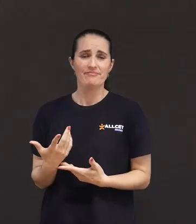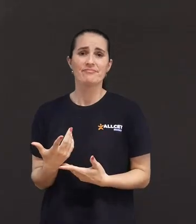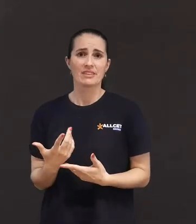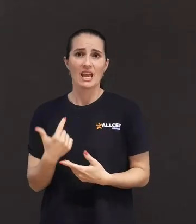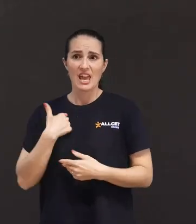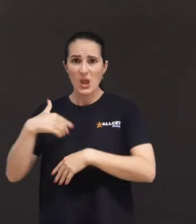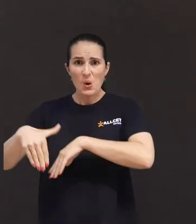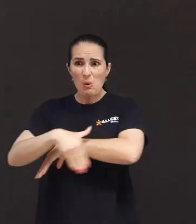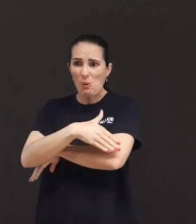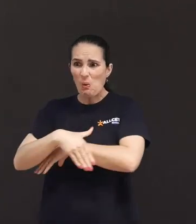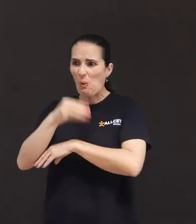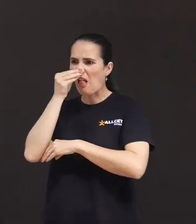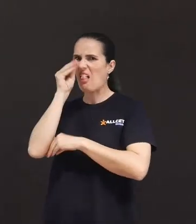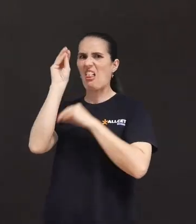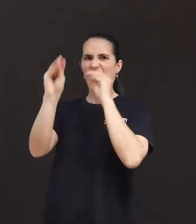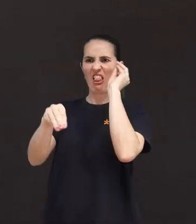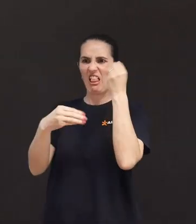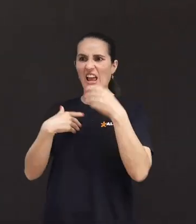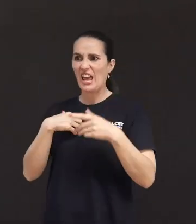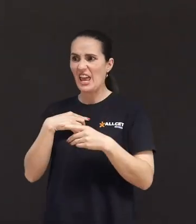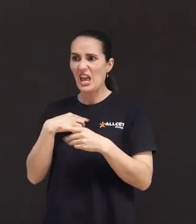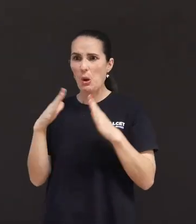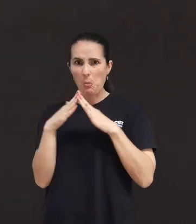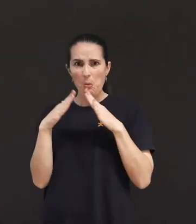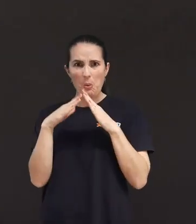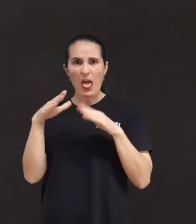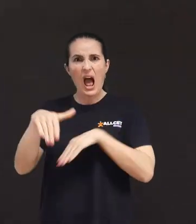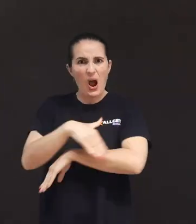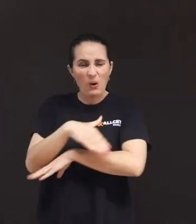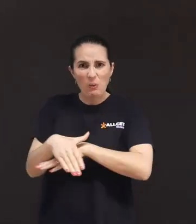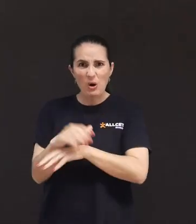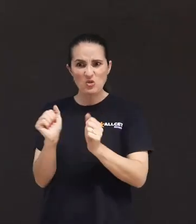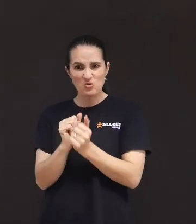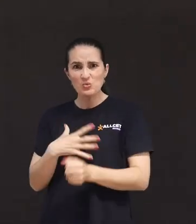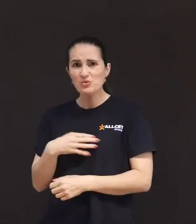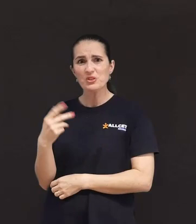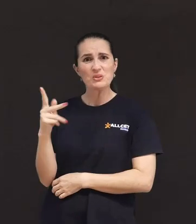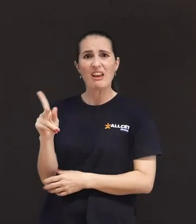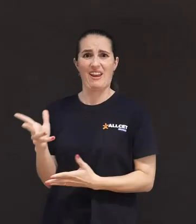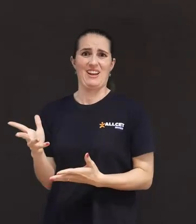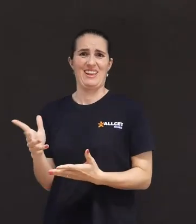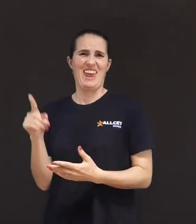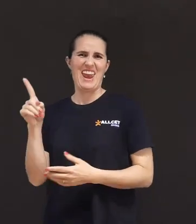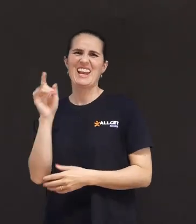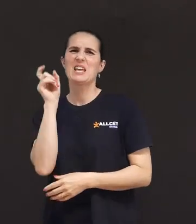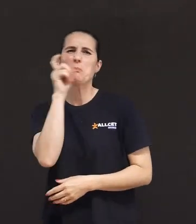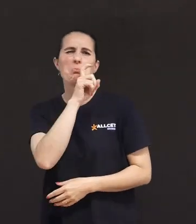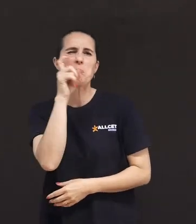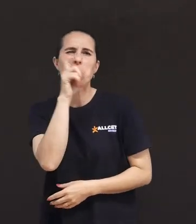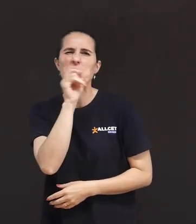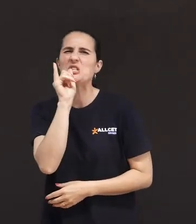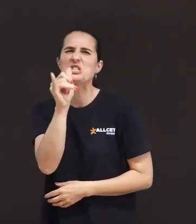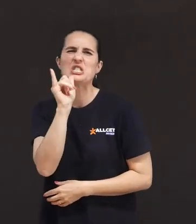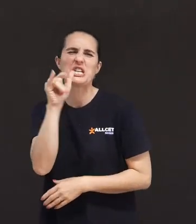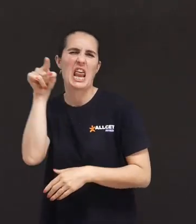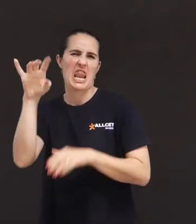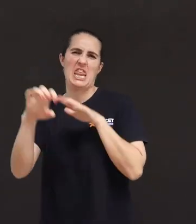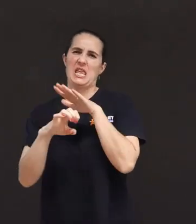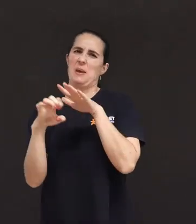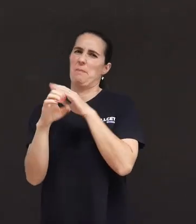com os filhos dele. Ele inventou várias histórias mirabolantes para a mulher que ele